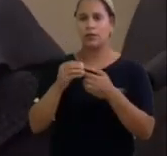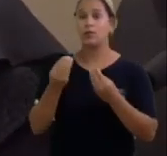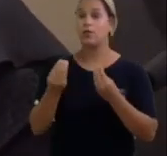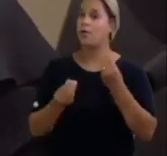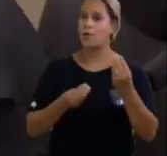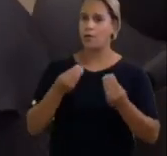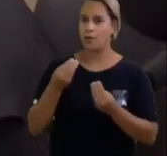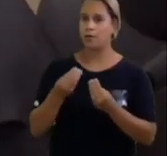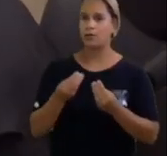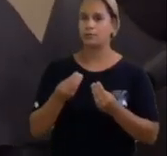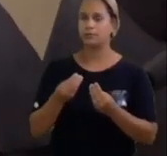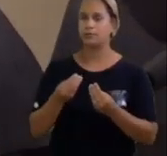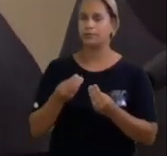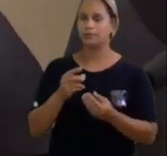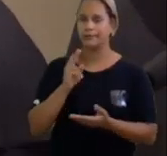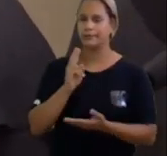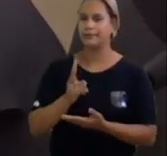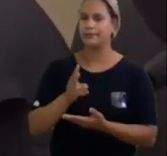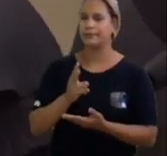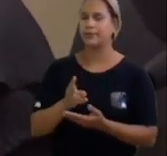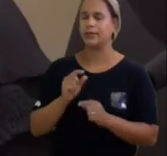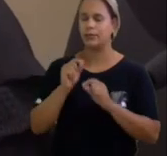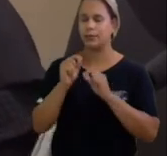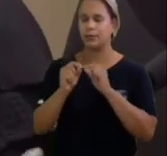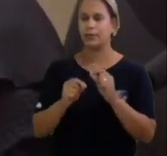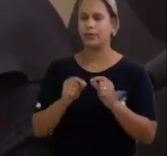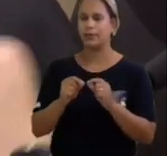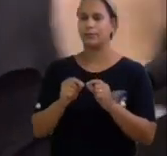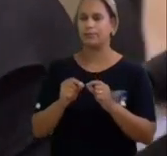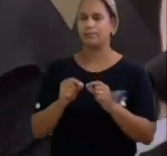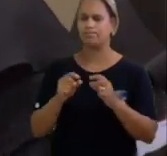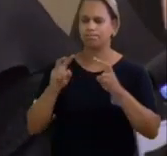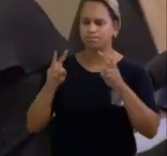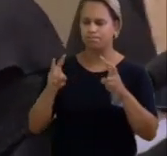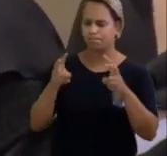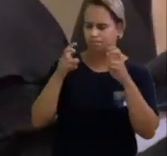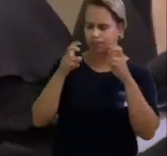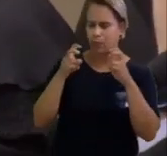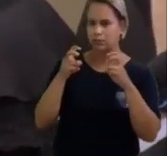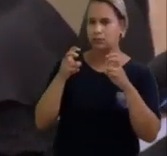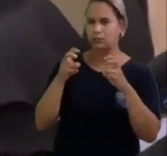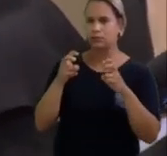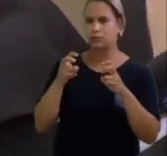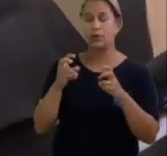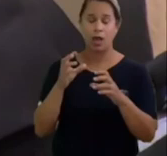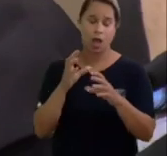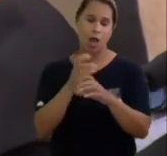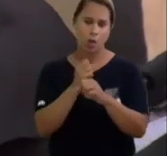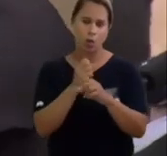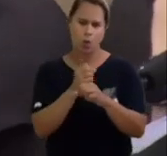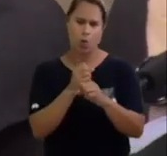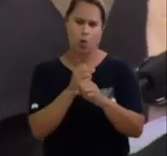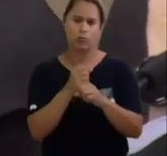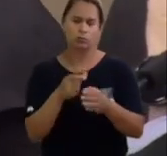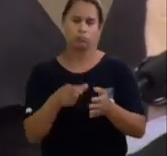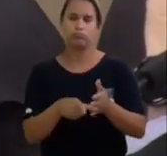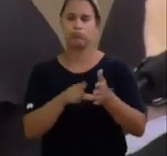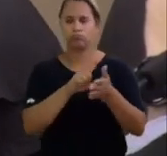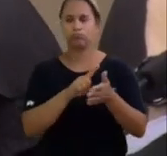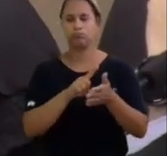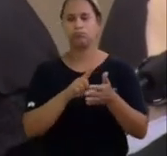sempre insistindo, buscando um critério, façamos a conta, sem honorários num caso e no